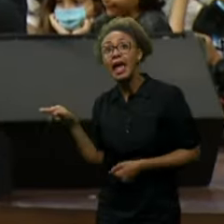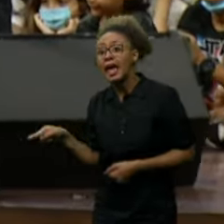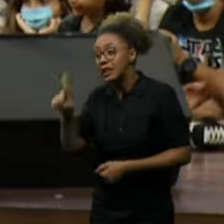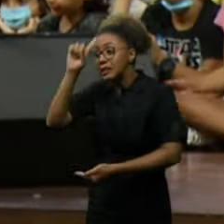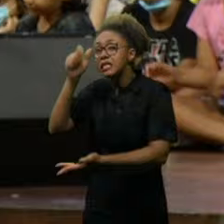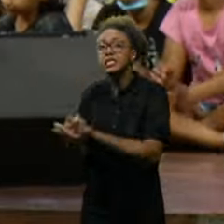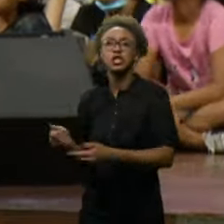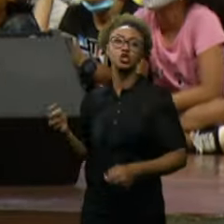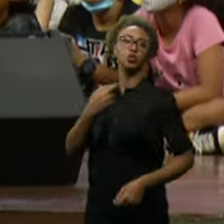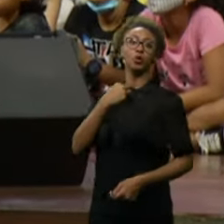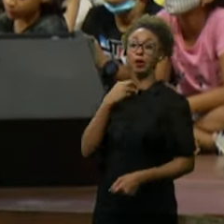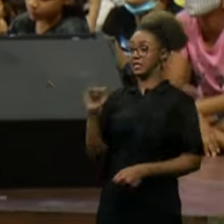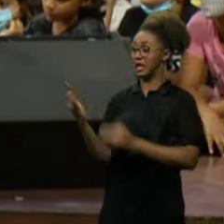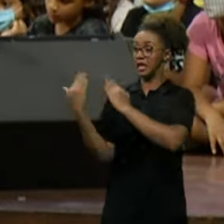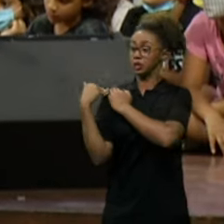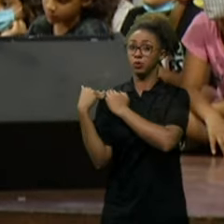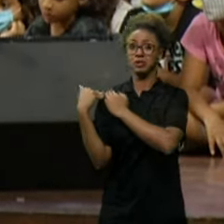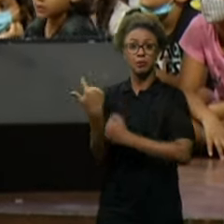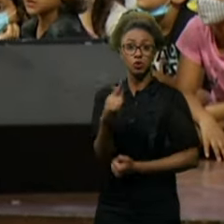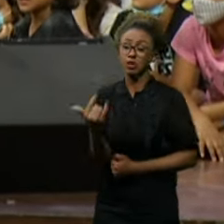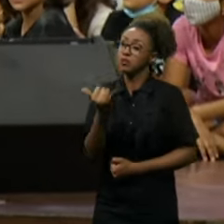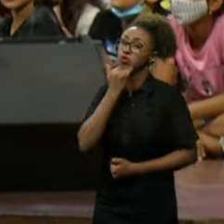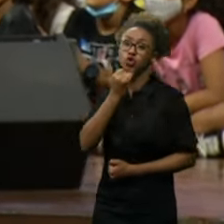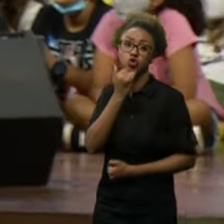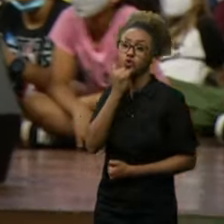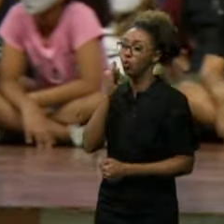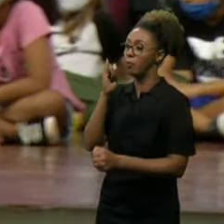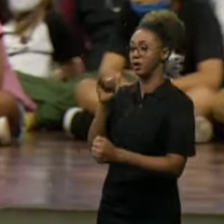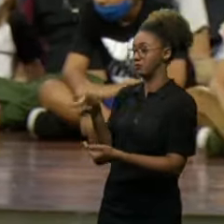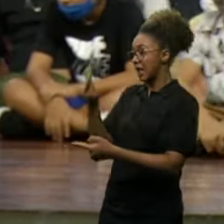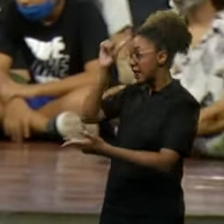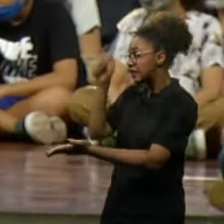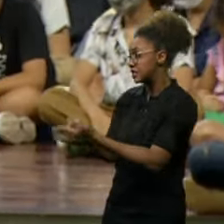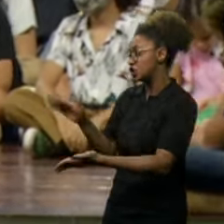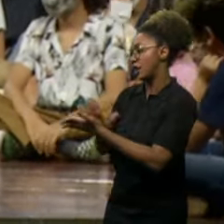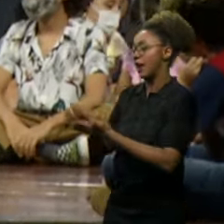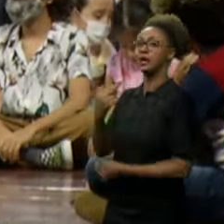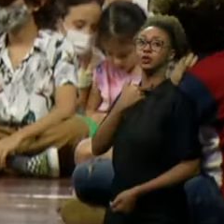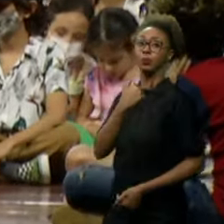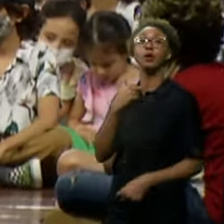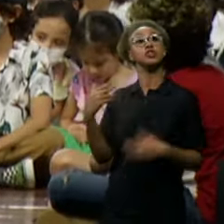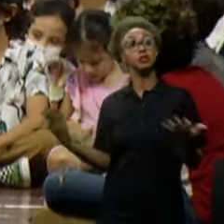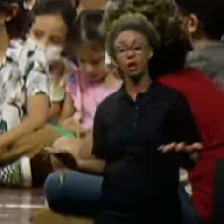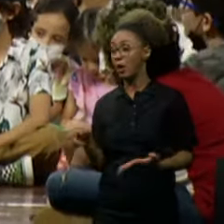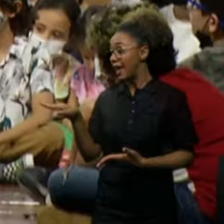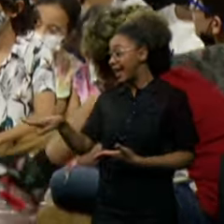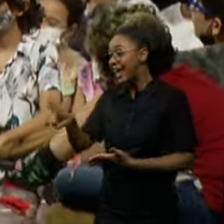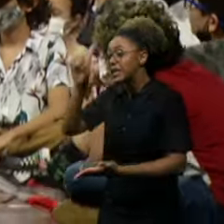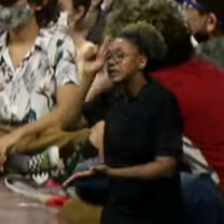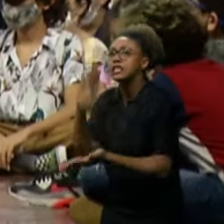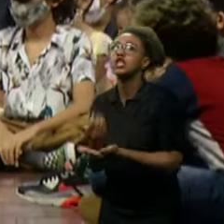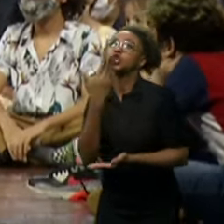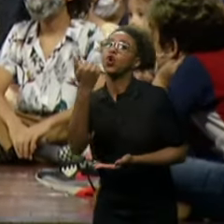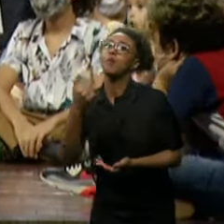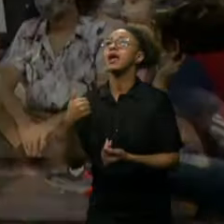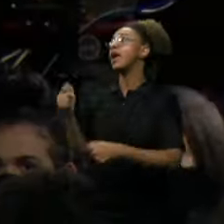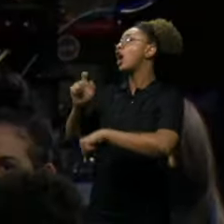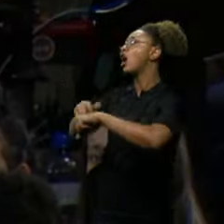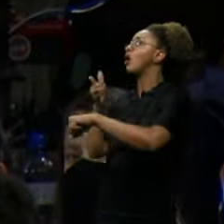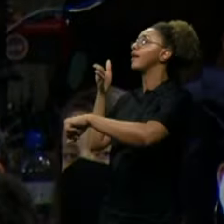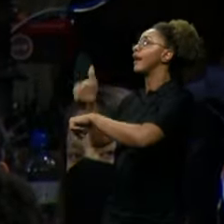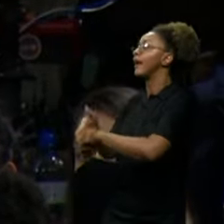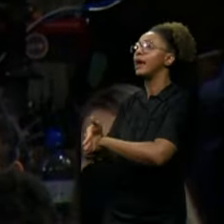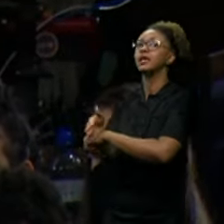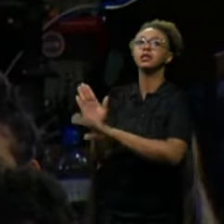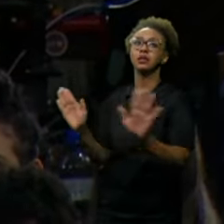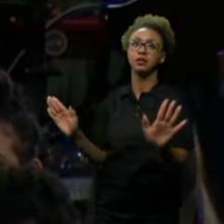honra de decidir nada porque quem não tem responsabilidade não merece uma da decisão Então ainda não decidi que ele vai comer ele no decidi que horas ele entra